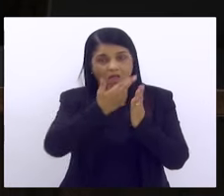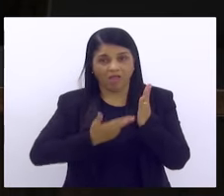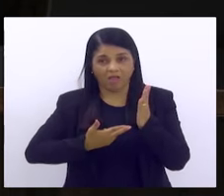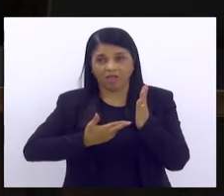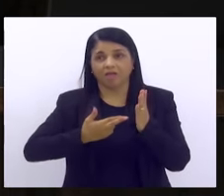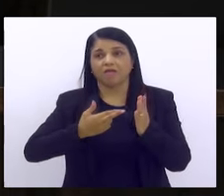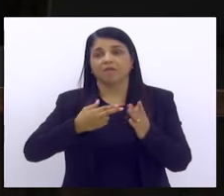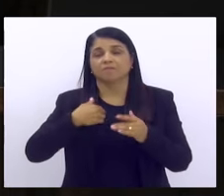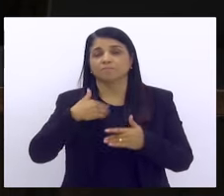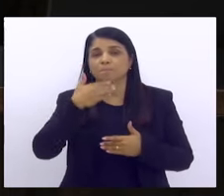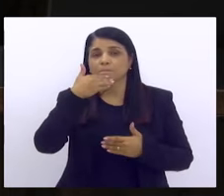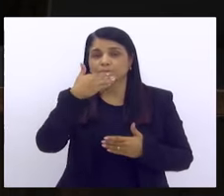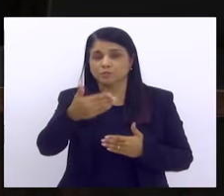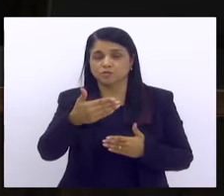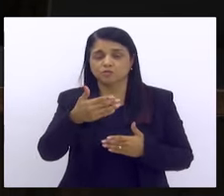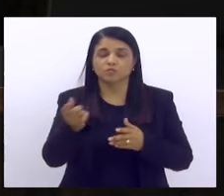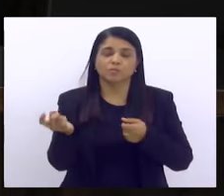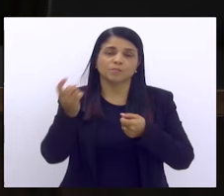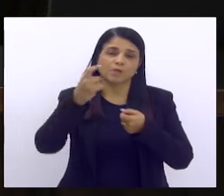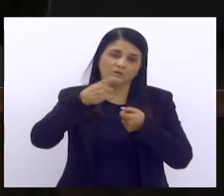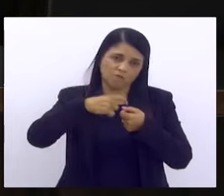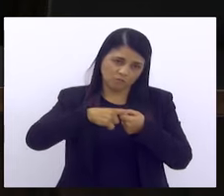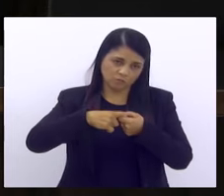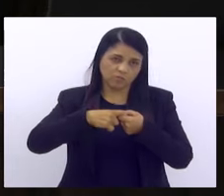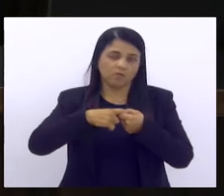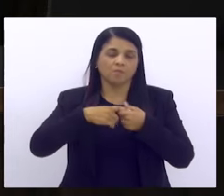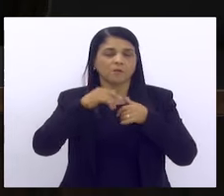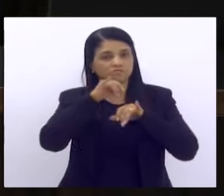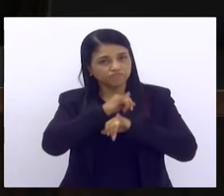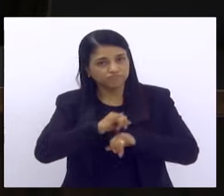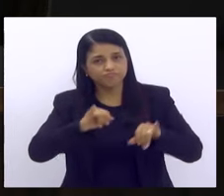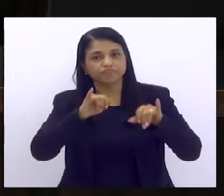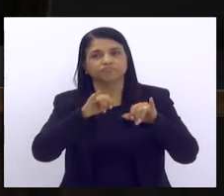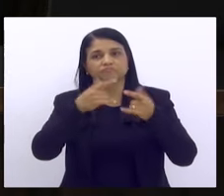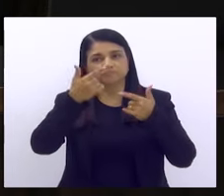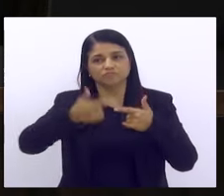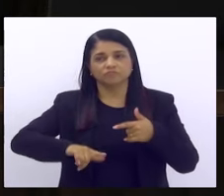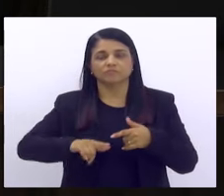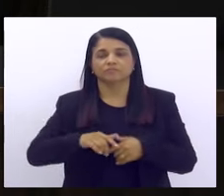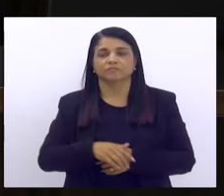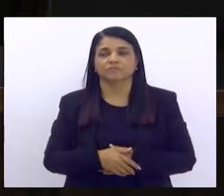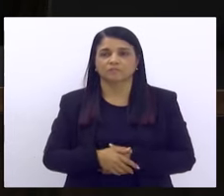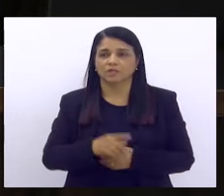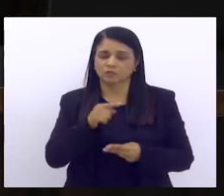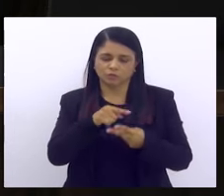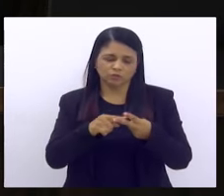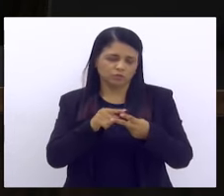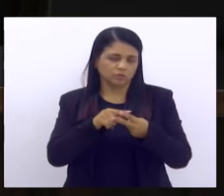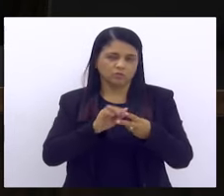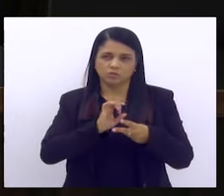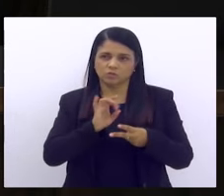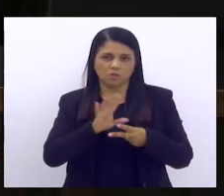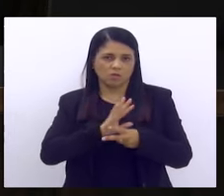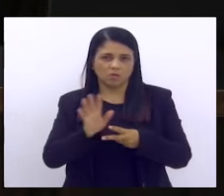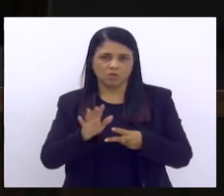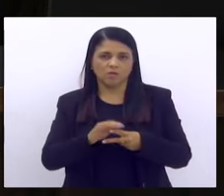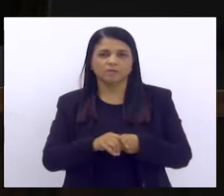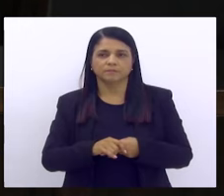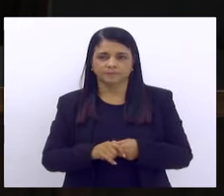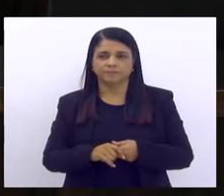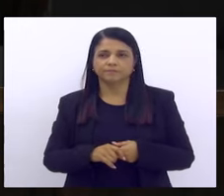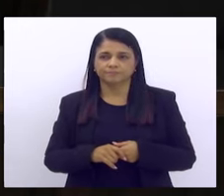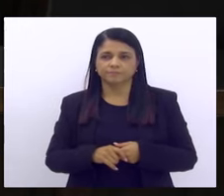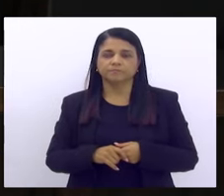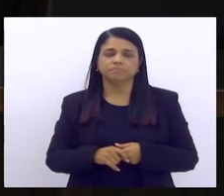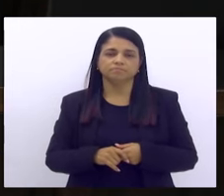e aí eu tive que voltar para cantar o requerimento de destaque. Só foram dois projetos até agora. Sim. Aí teve que voltar para o